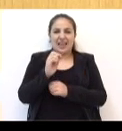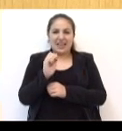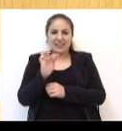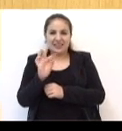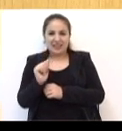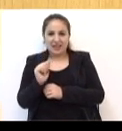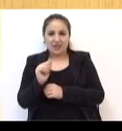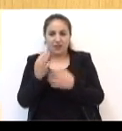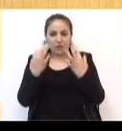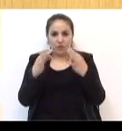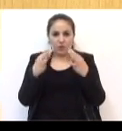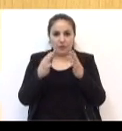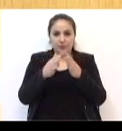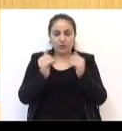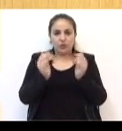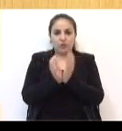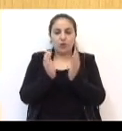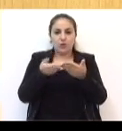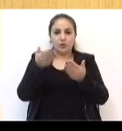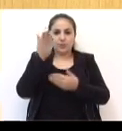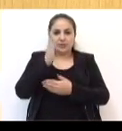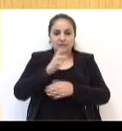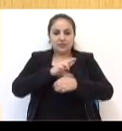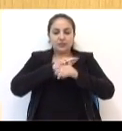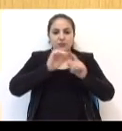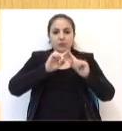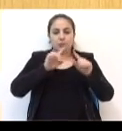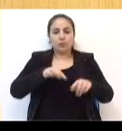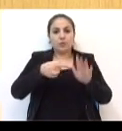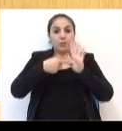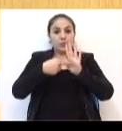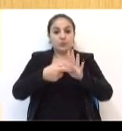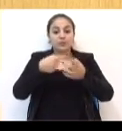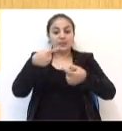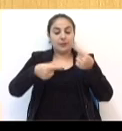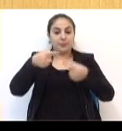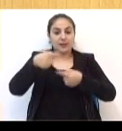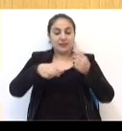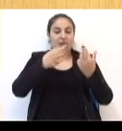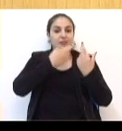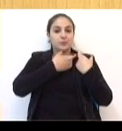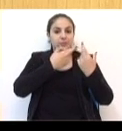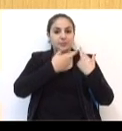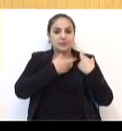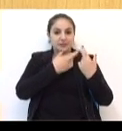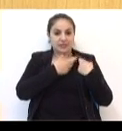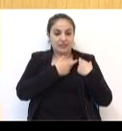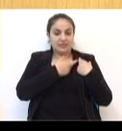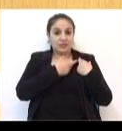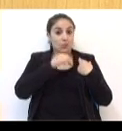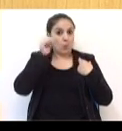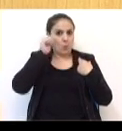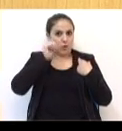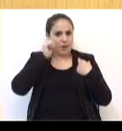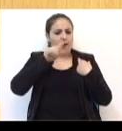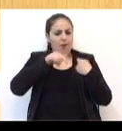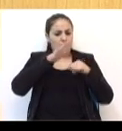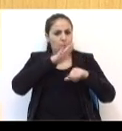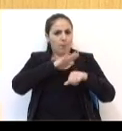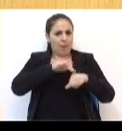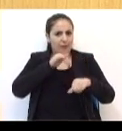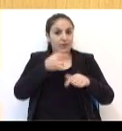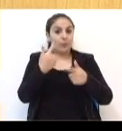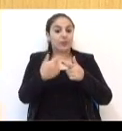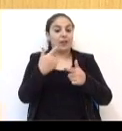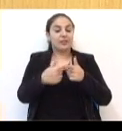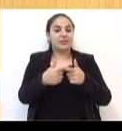do Fórum Brasileiro de Segurança Pública acendeu um debate sobre a responsabilização da mulher nos casos de